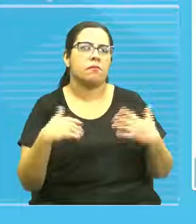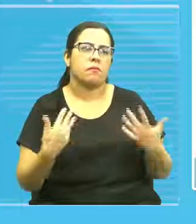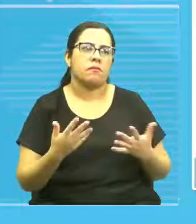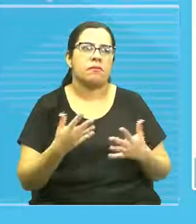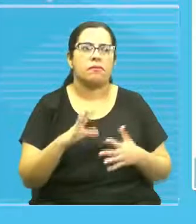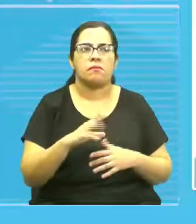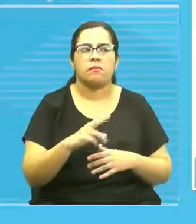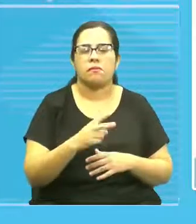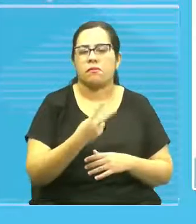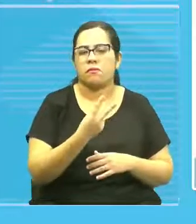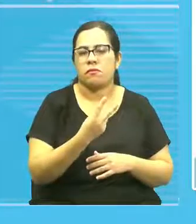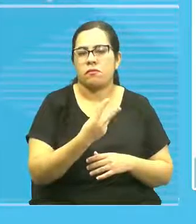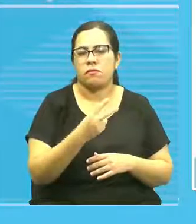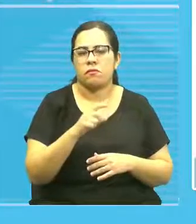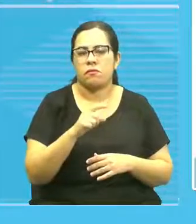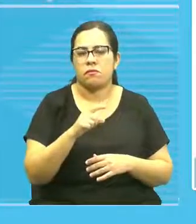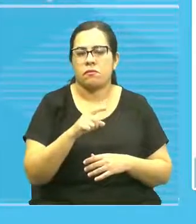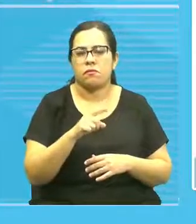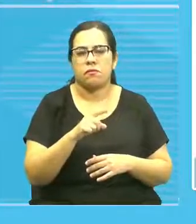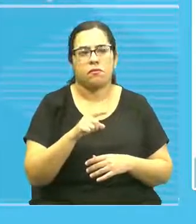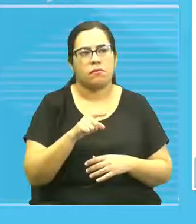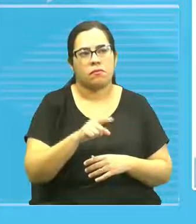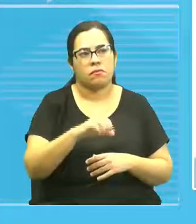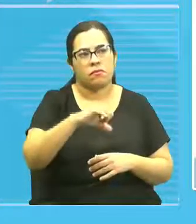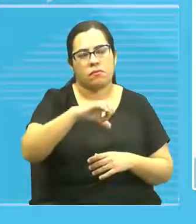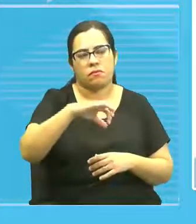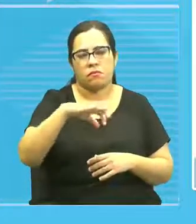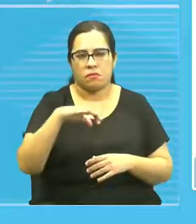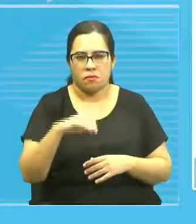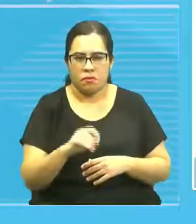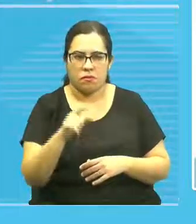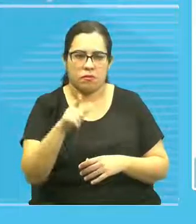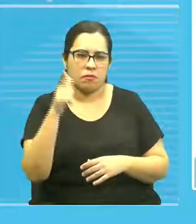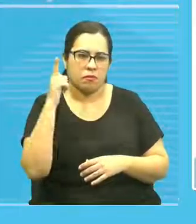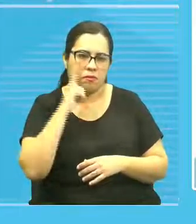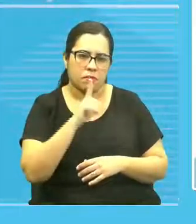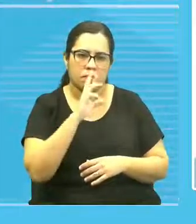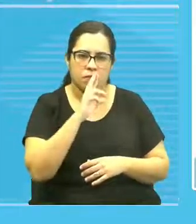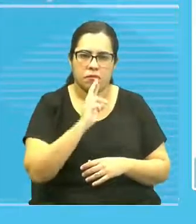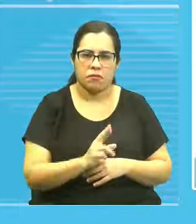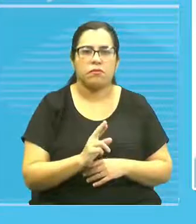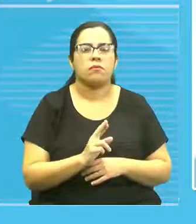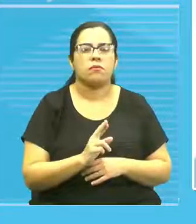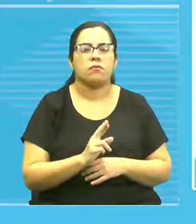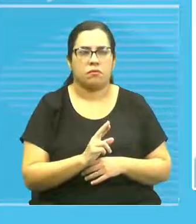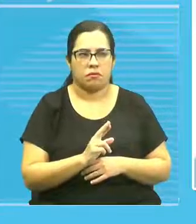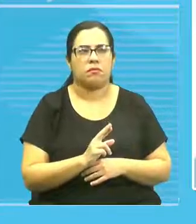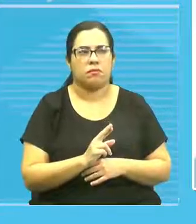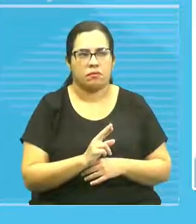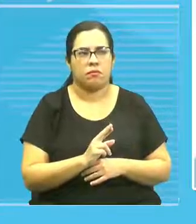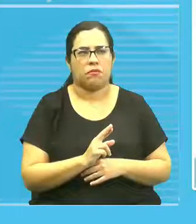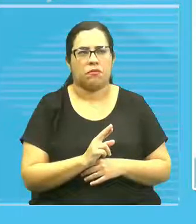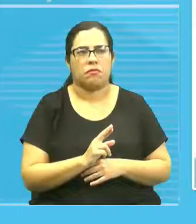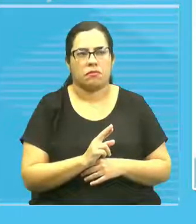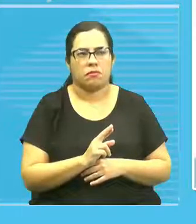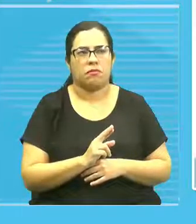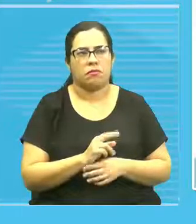dá 2.090. Tu ia ou não ia marcar essa alternativa lá?